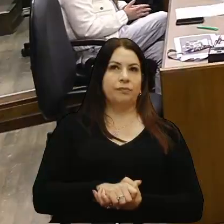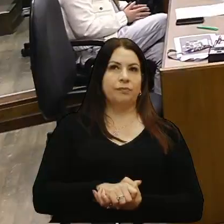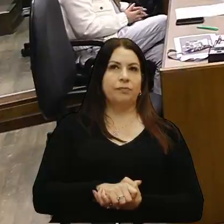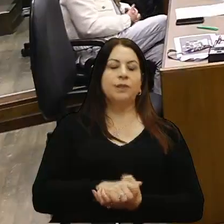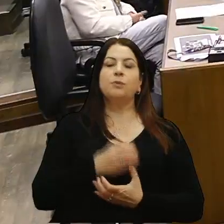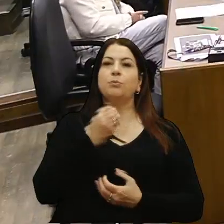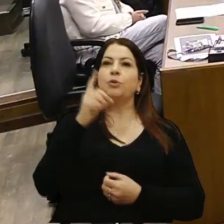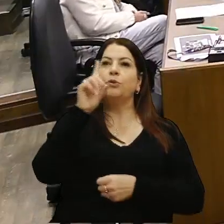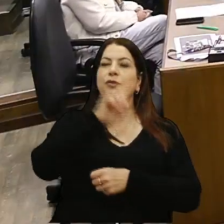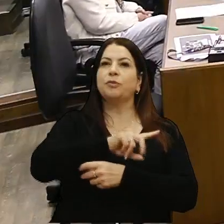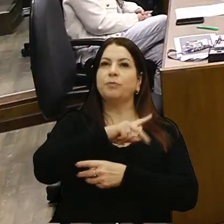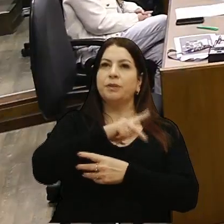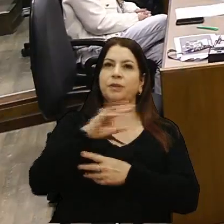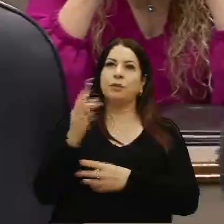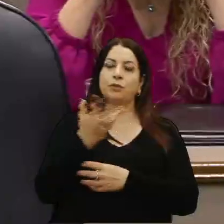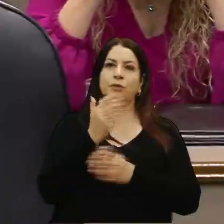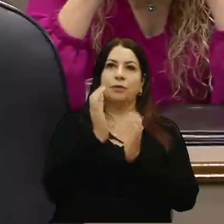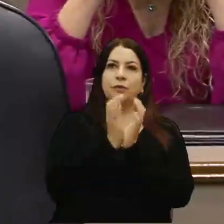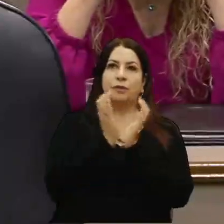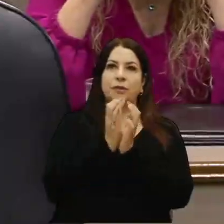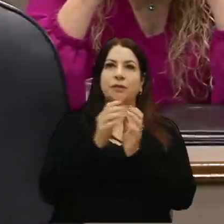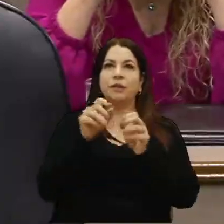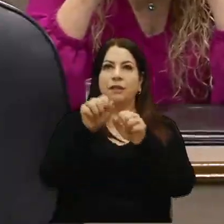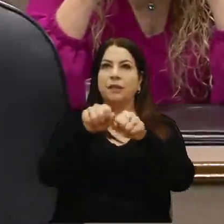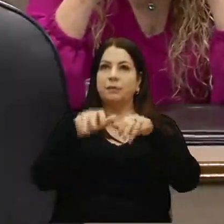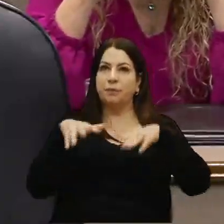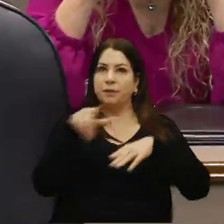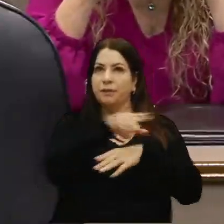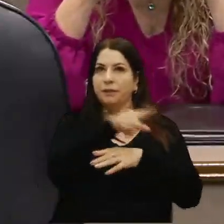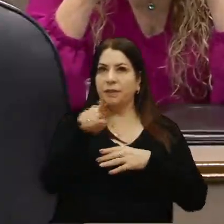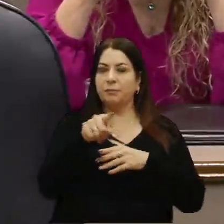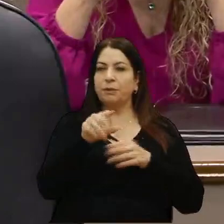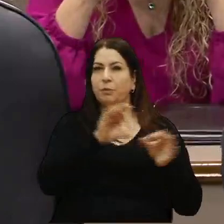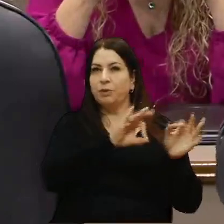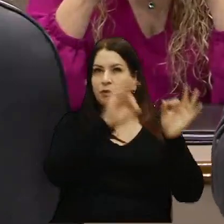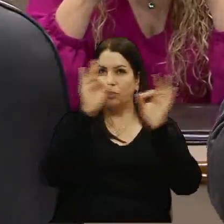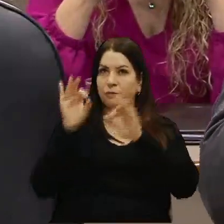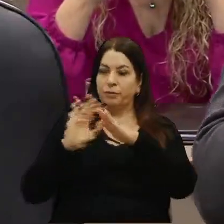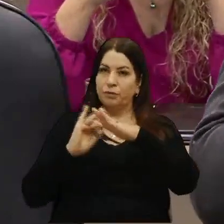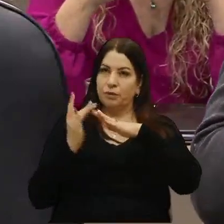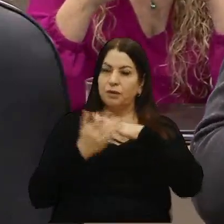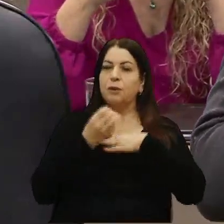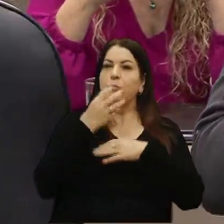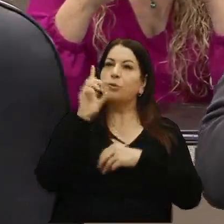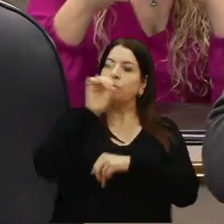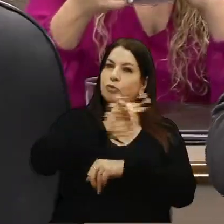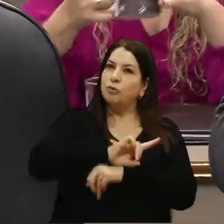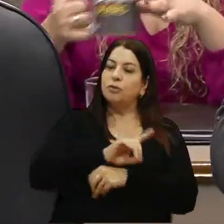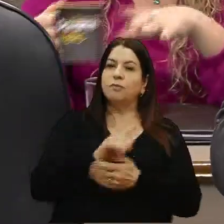Bom dia, senhor presidente, nobres colegas vereadores, a quem está aqui no nosso plenário, quem está nos assistindo pelas redes sociais, muito bom dia.